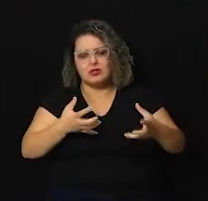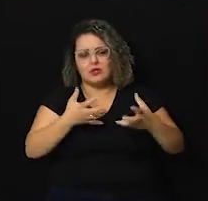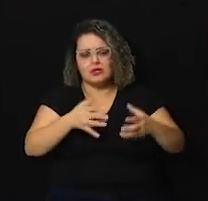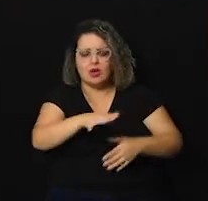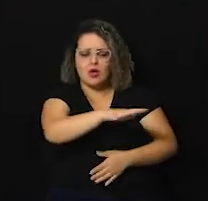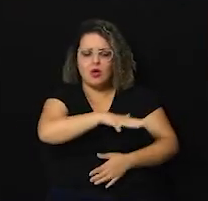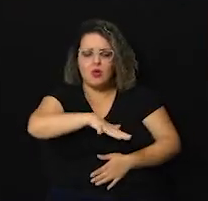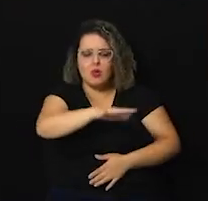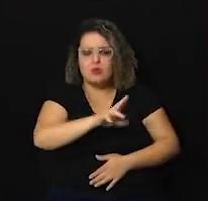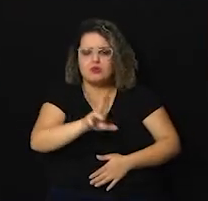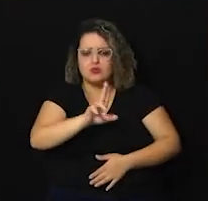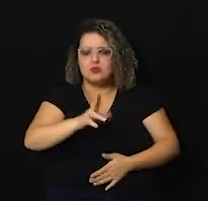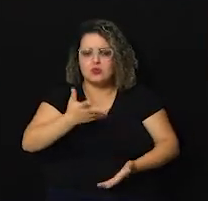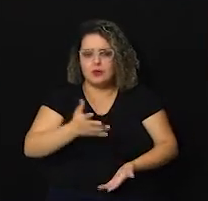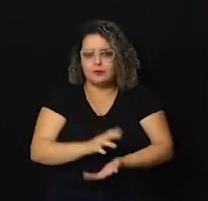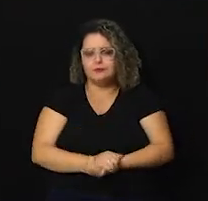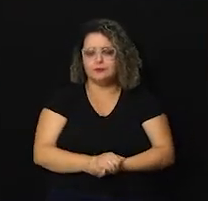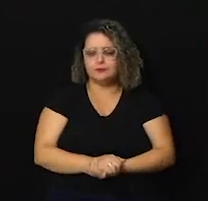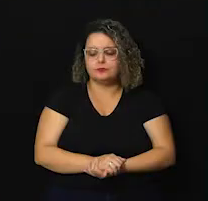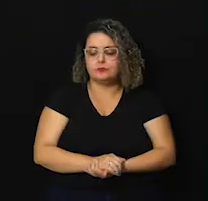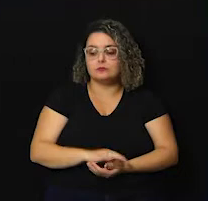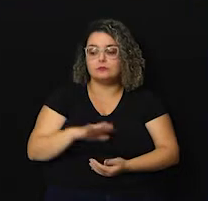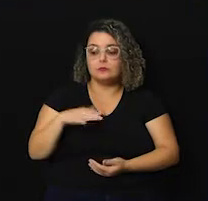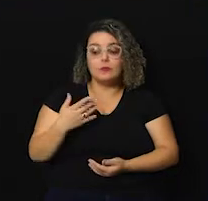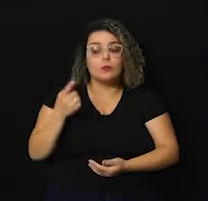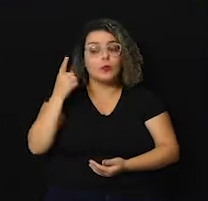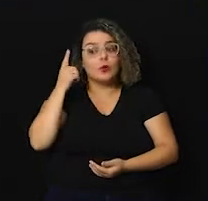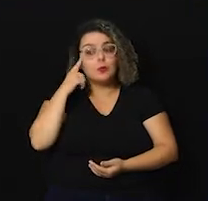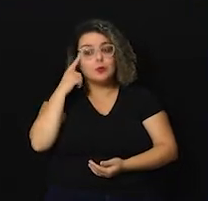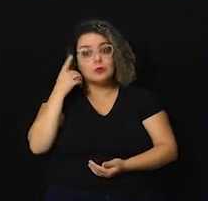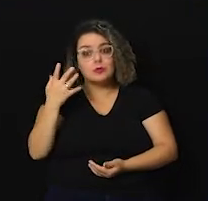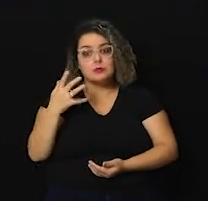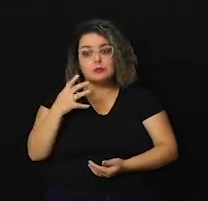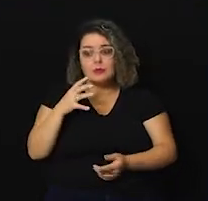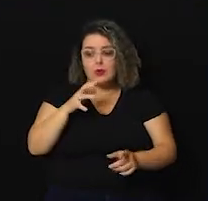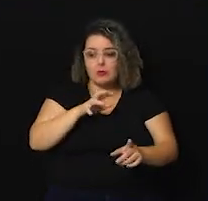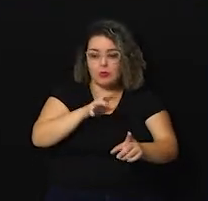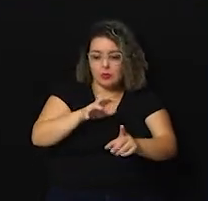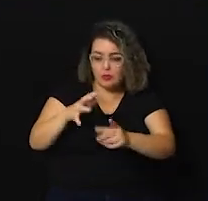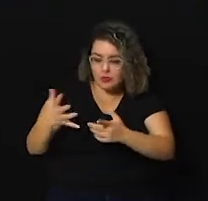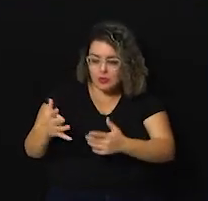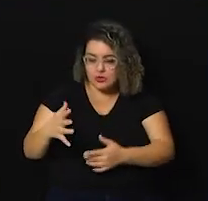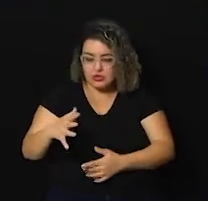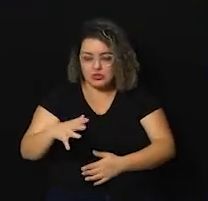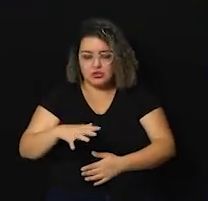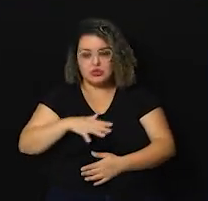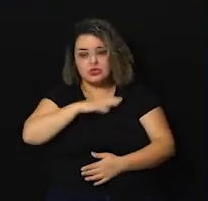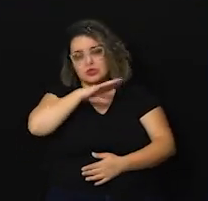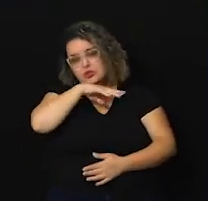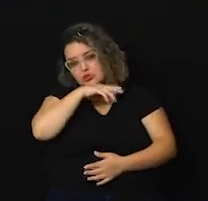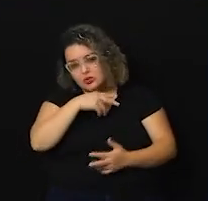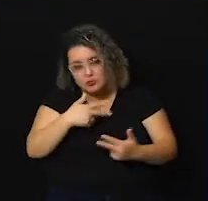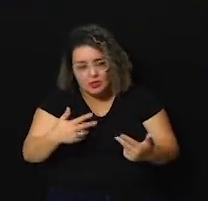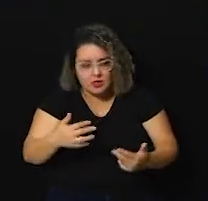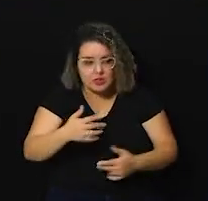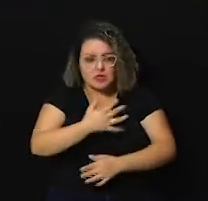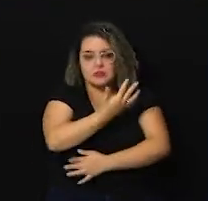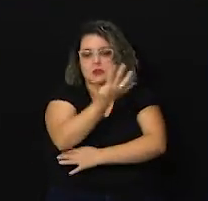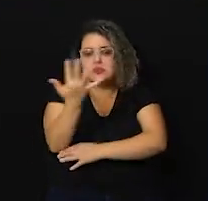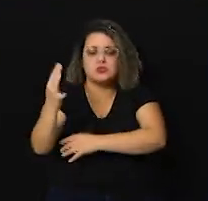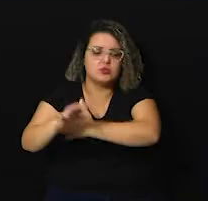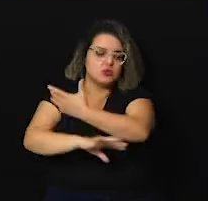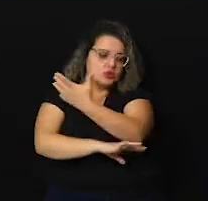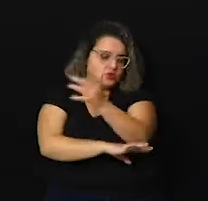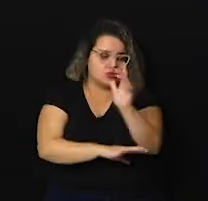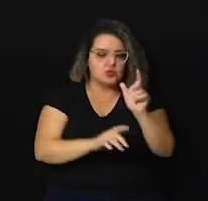de agronegócio. Quando a gente pensa em contaminação de animais, da flora e